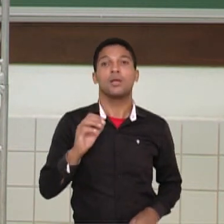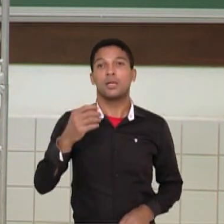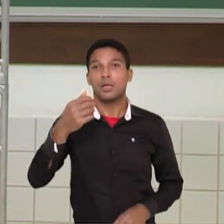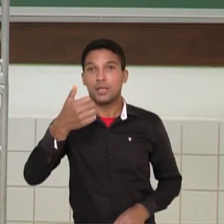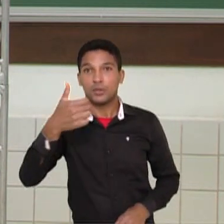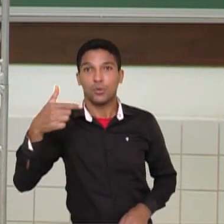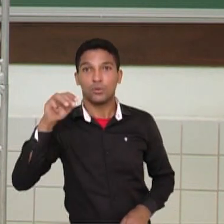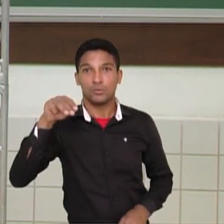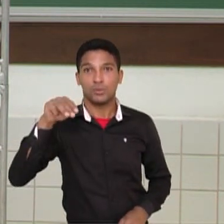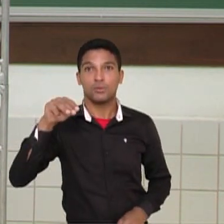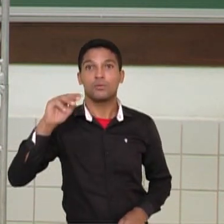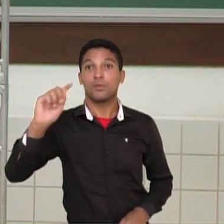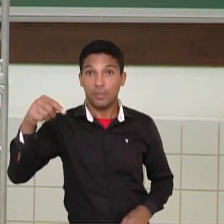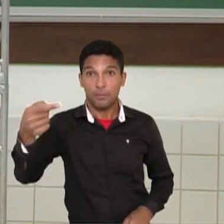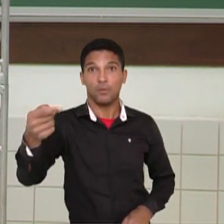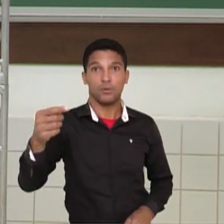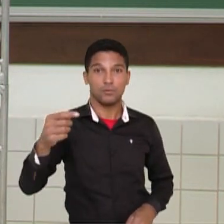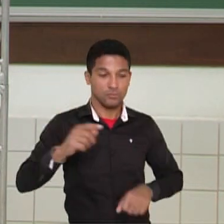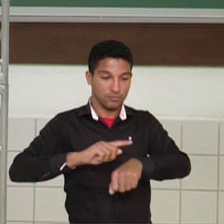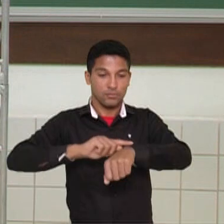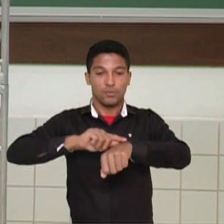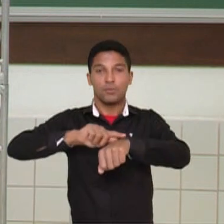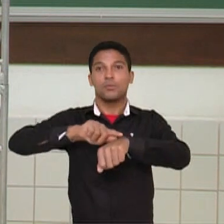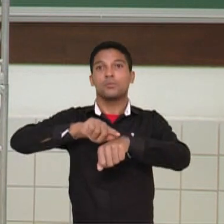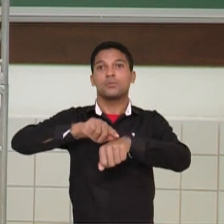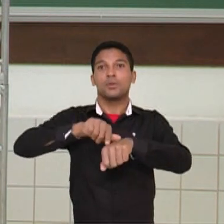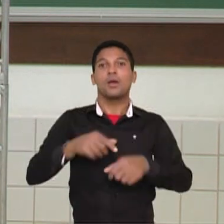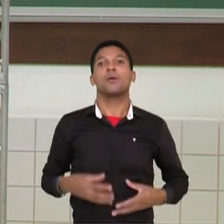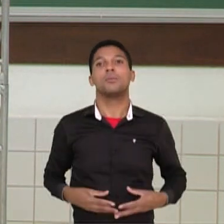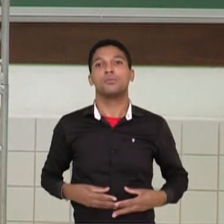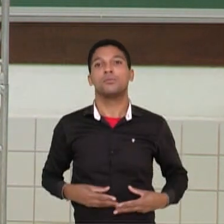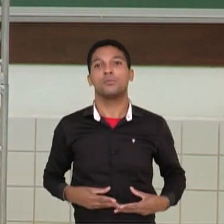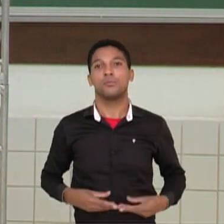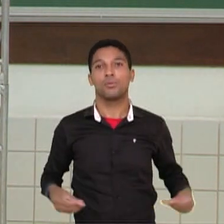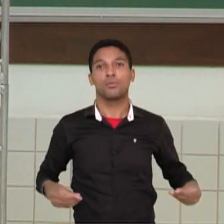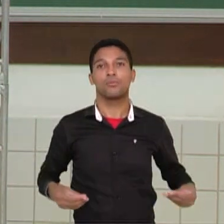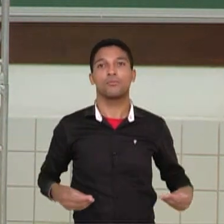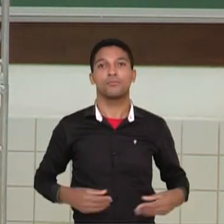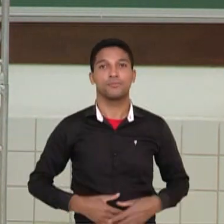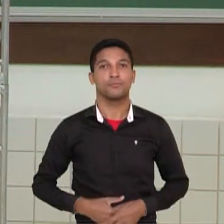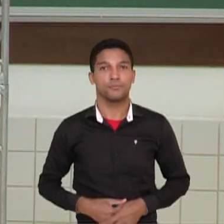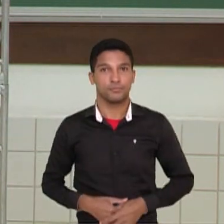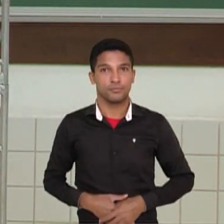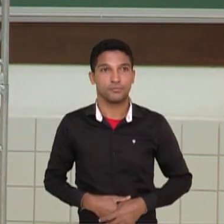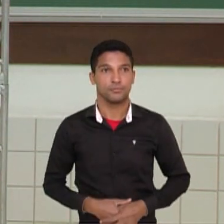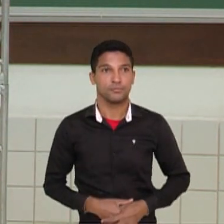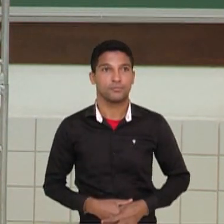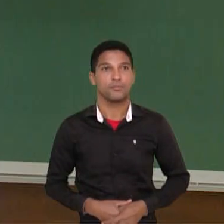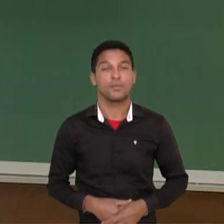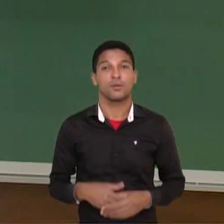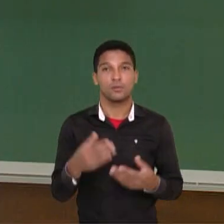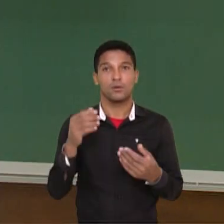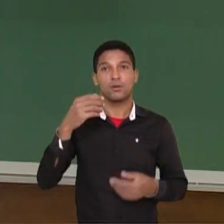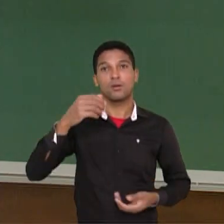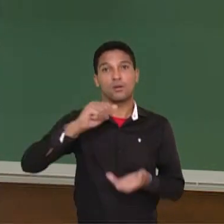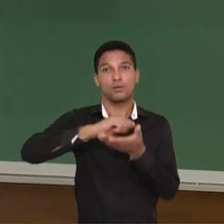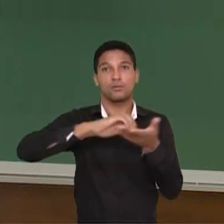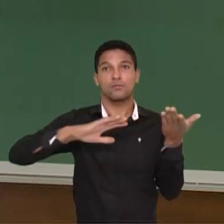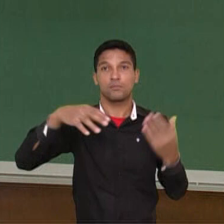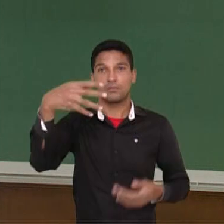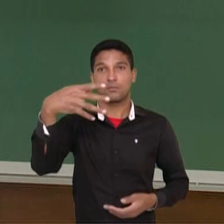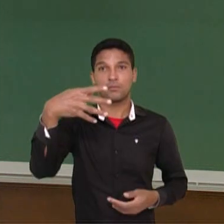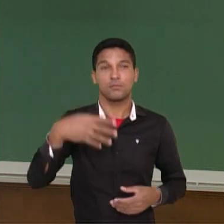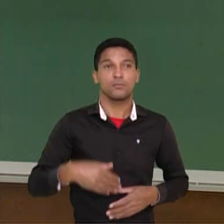terminou. Beleza? Fácil, né? Simplesinho. Veja lá então o próximo exercício. Vamos ler aqui